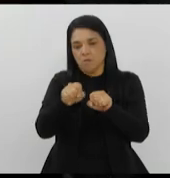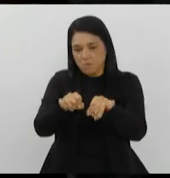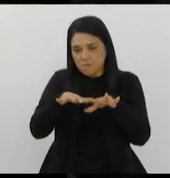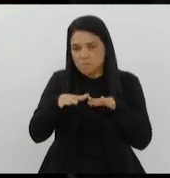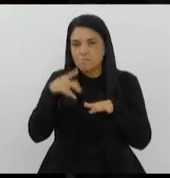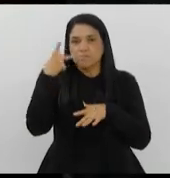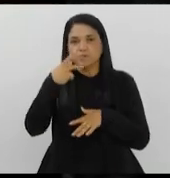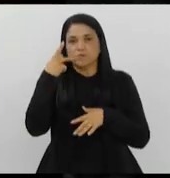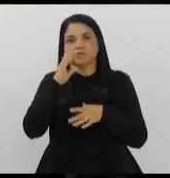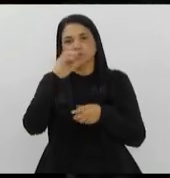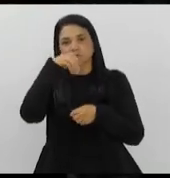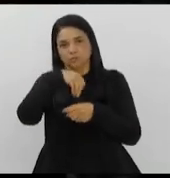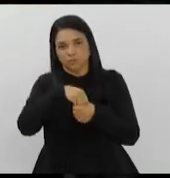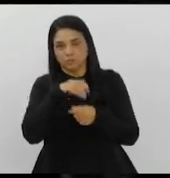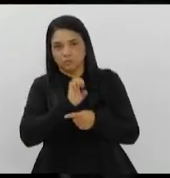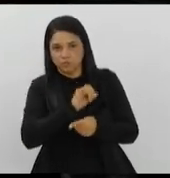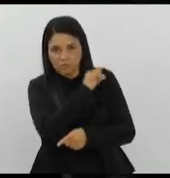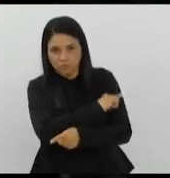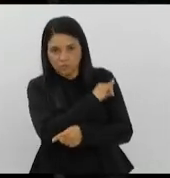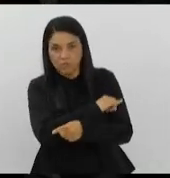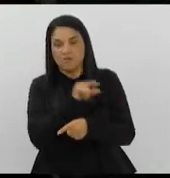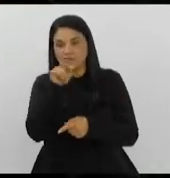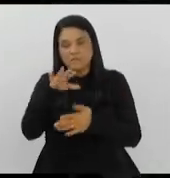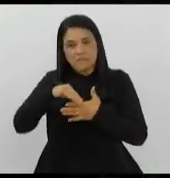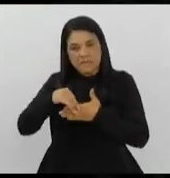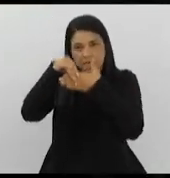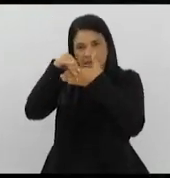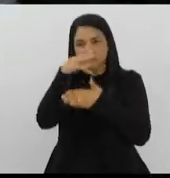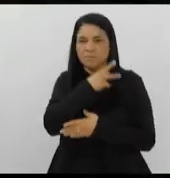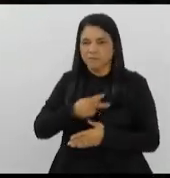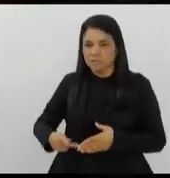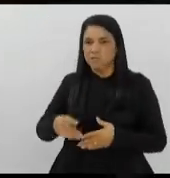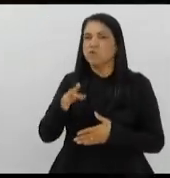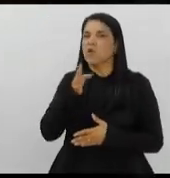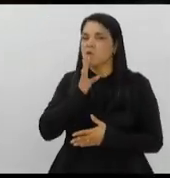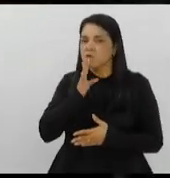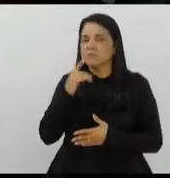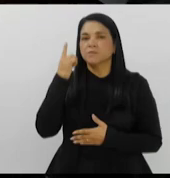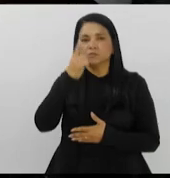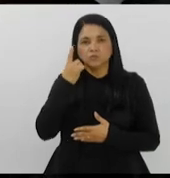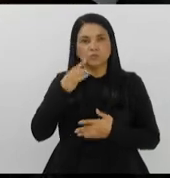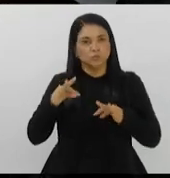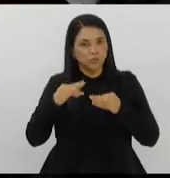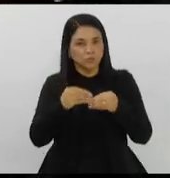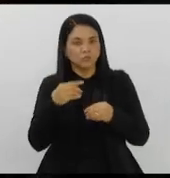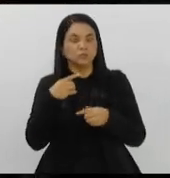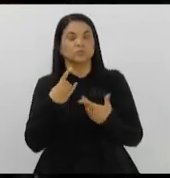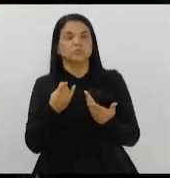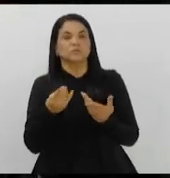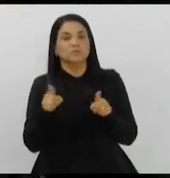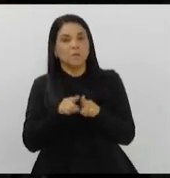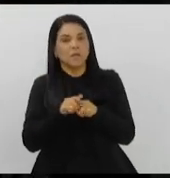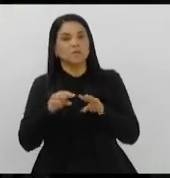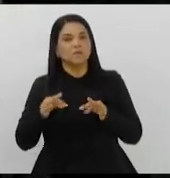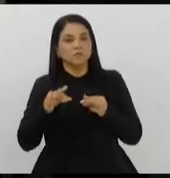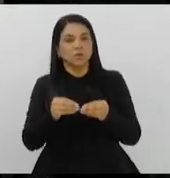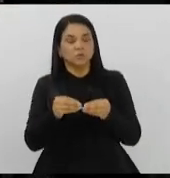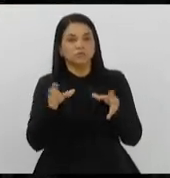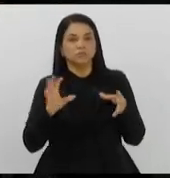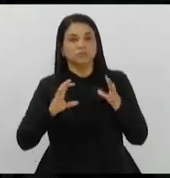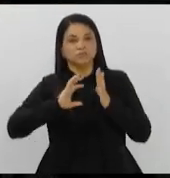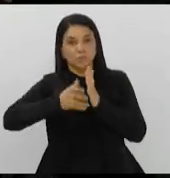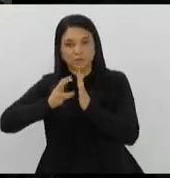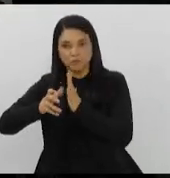líder nacional nesse aspecto, e tem o reconhecimento não só dos seus pares, de todas as forças políticas. Vossa Excelência é um presidente que